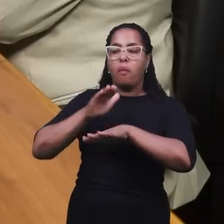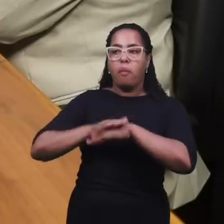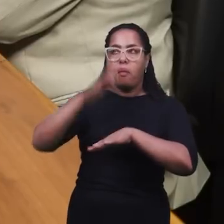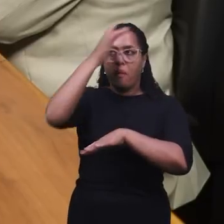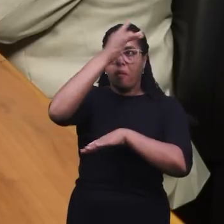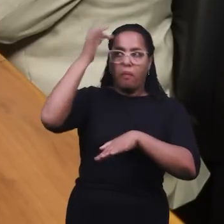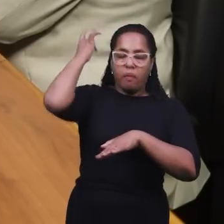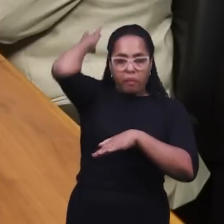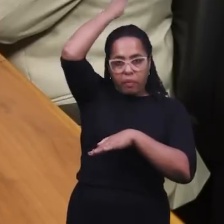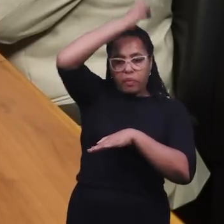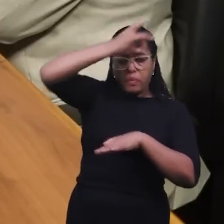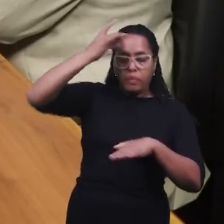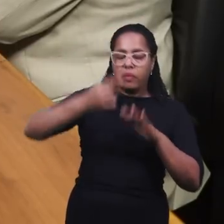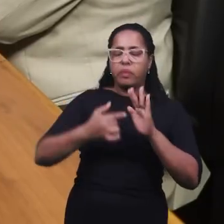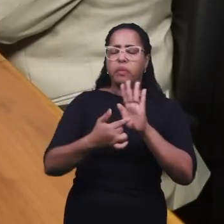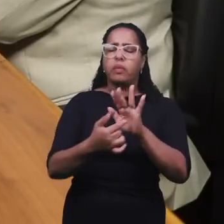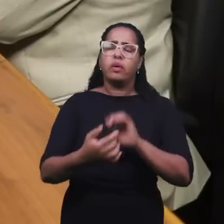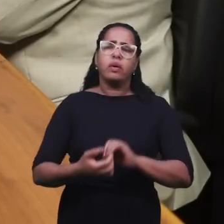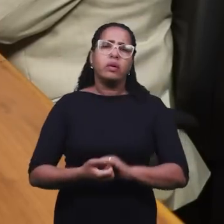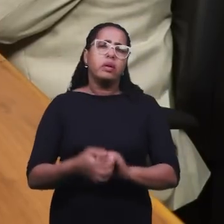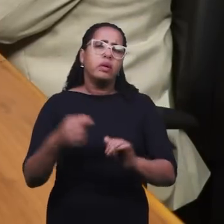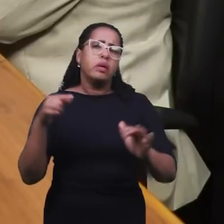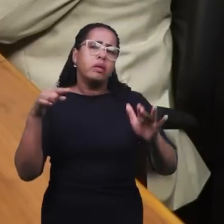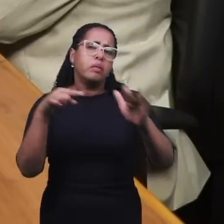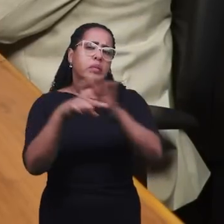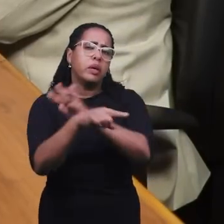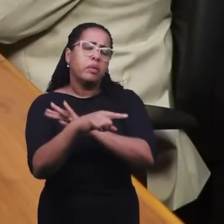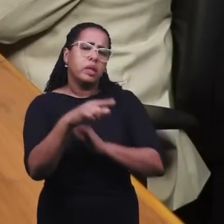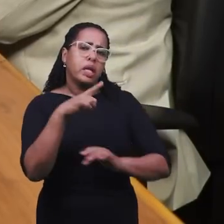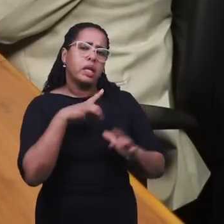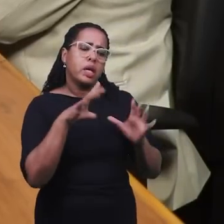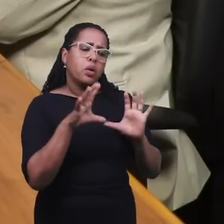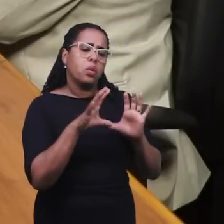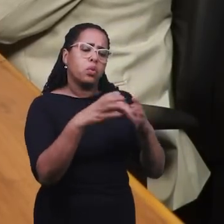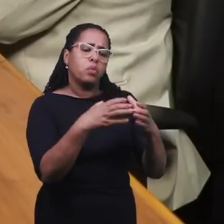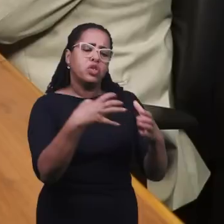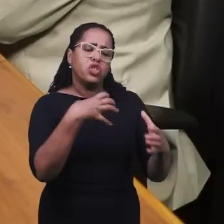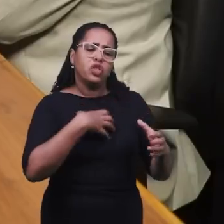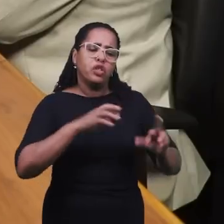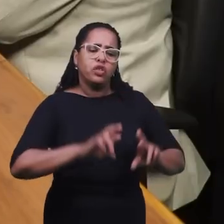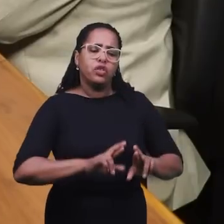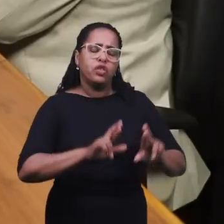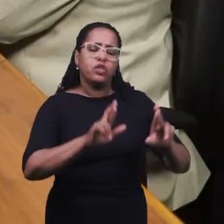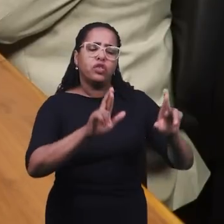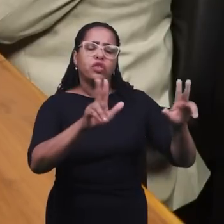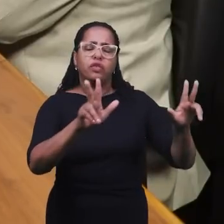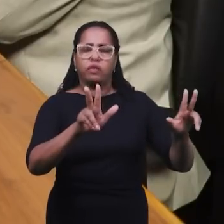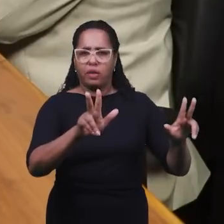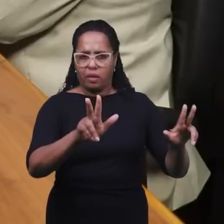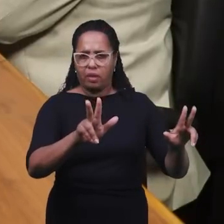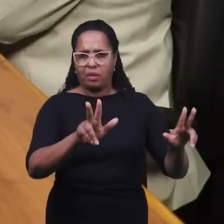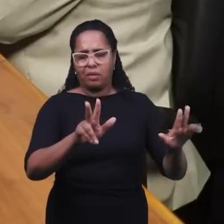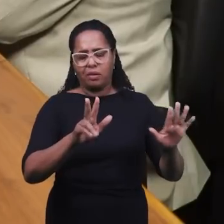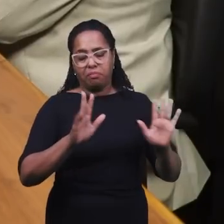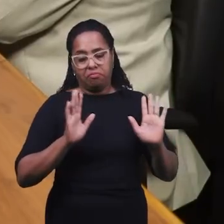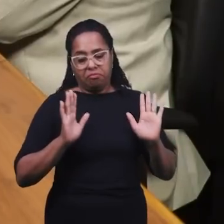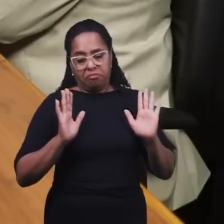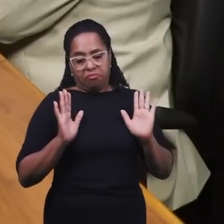Entendeu? Então, o diácono ele tem que ser apontado pelo Espírito Santo. Aí nós